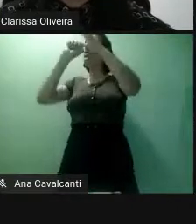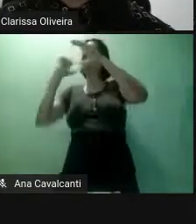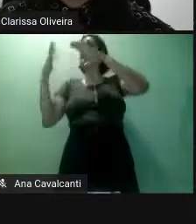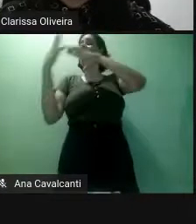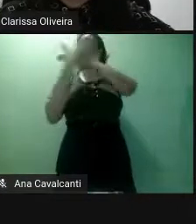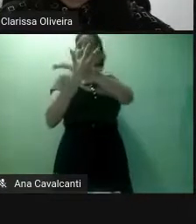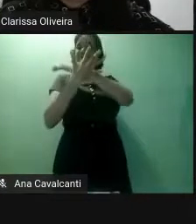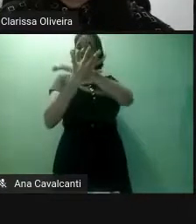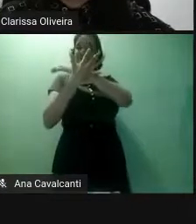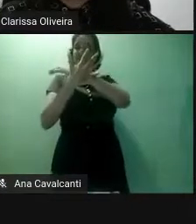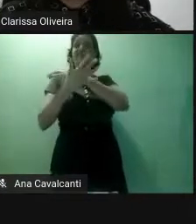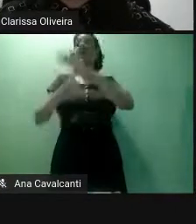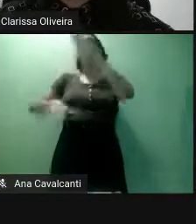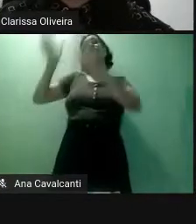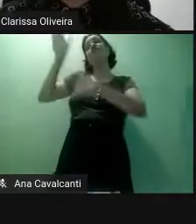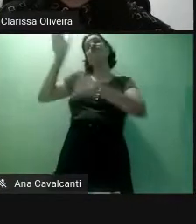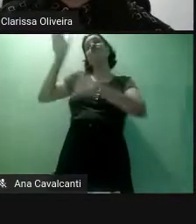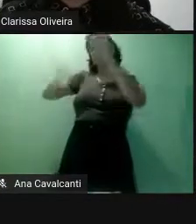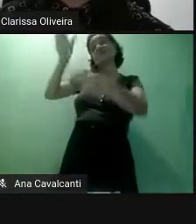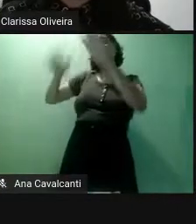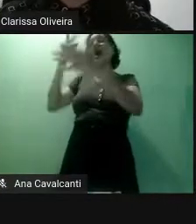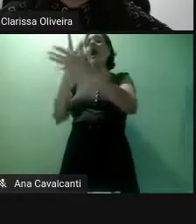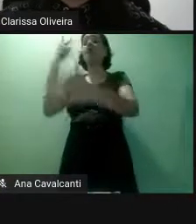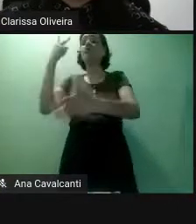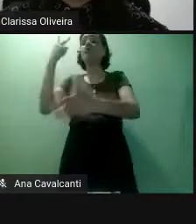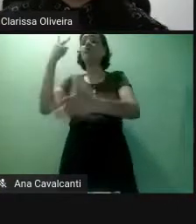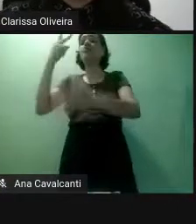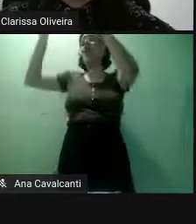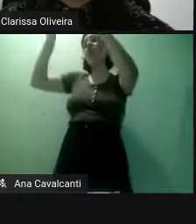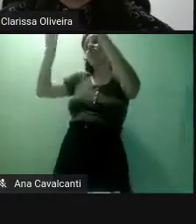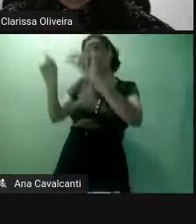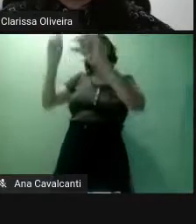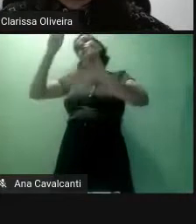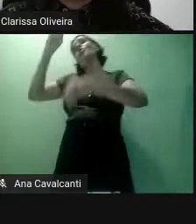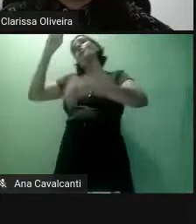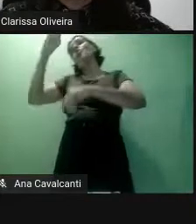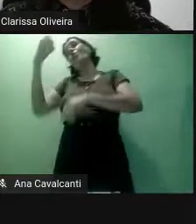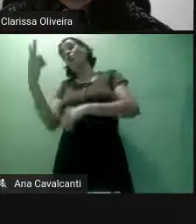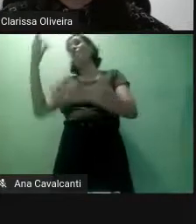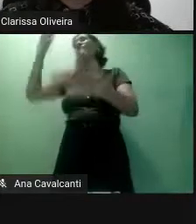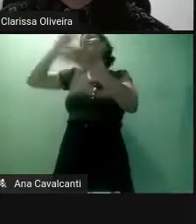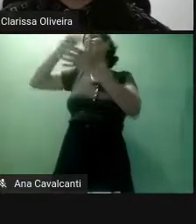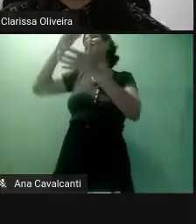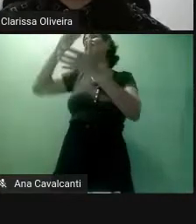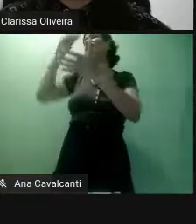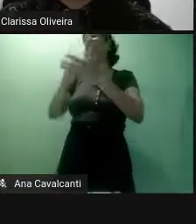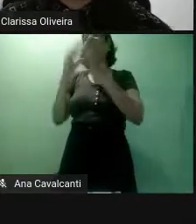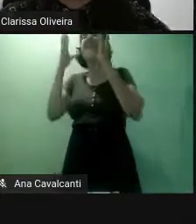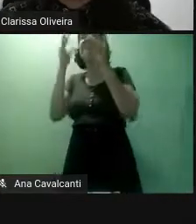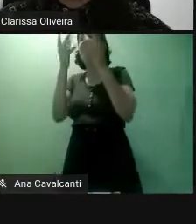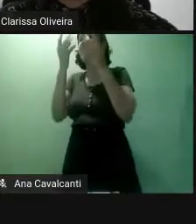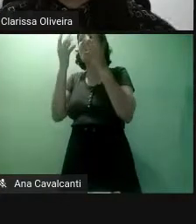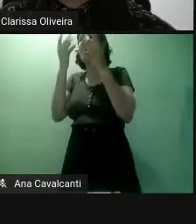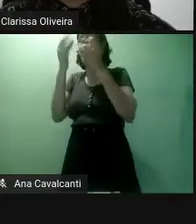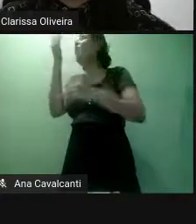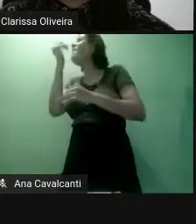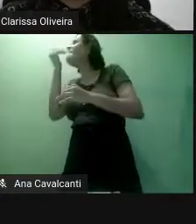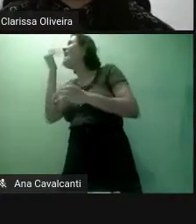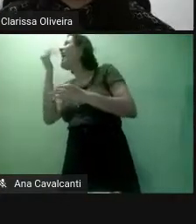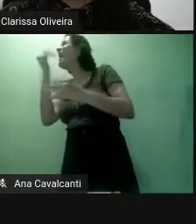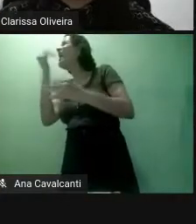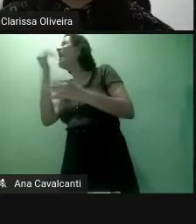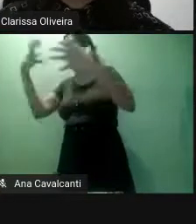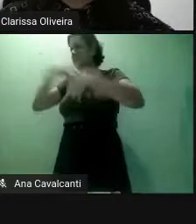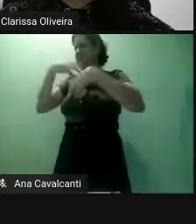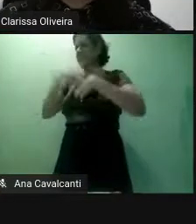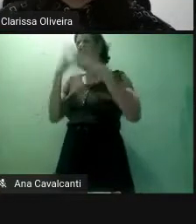a diminuição ou a ausência do paladar, a ageusia. A gente chama assim,